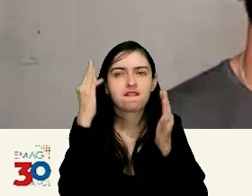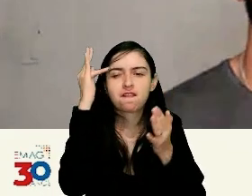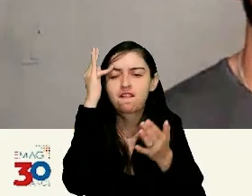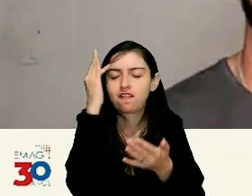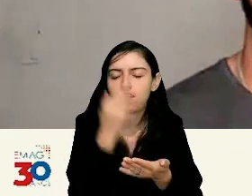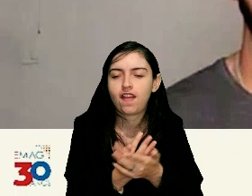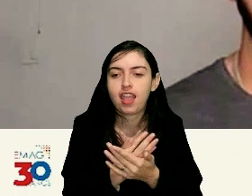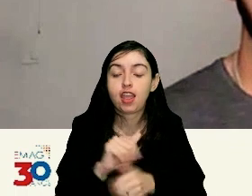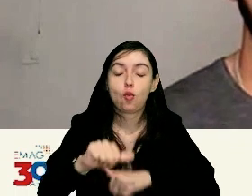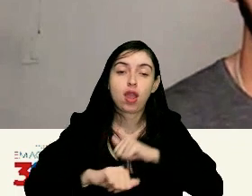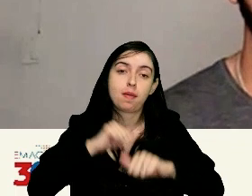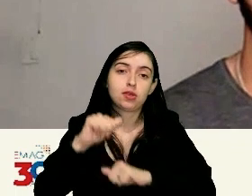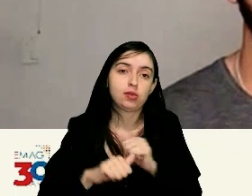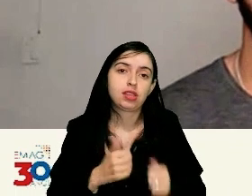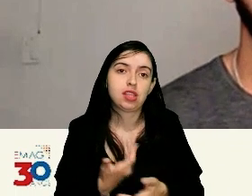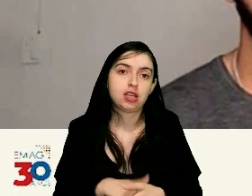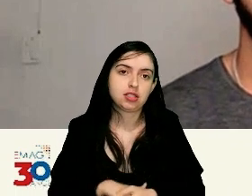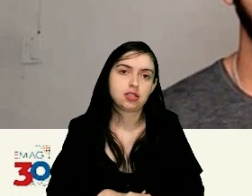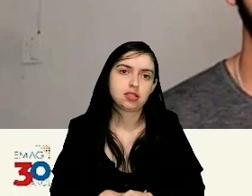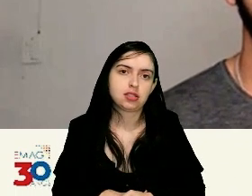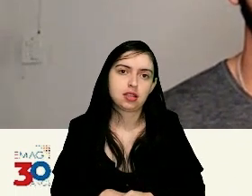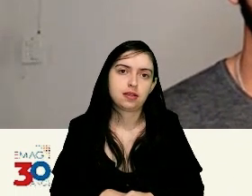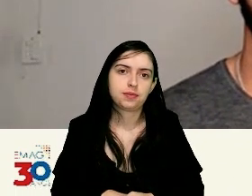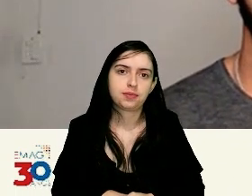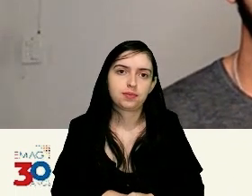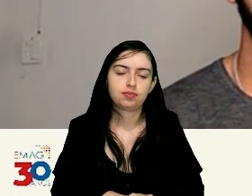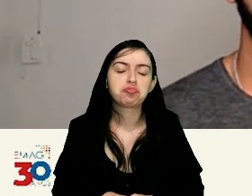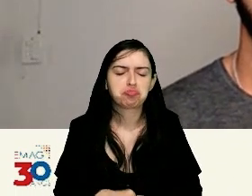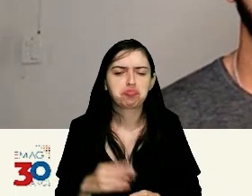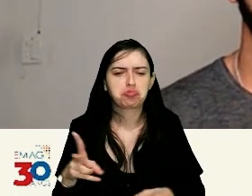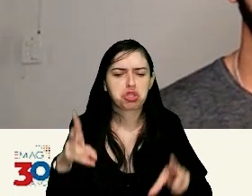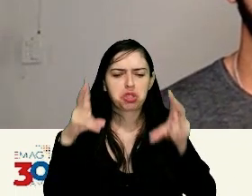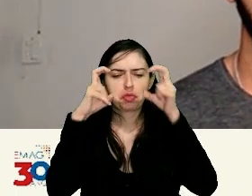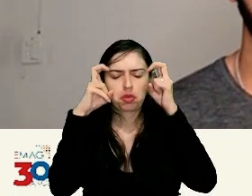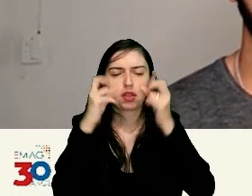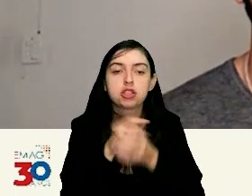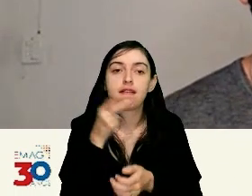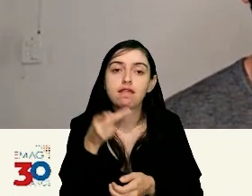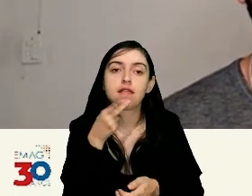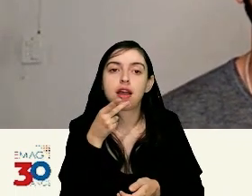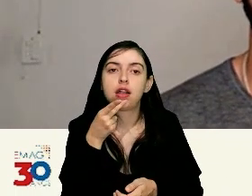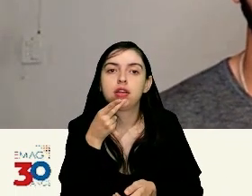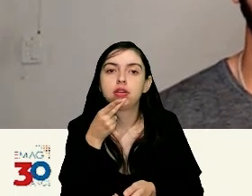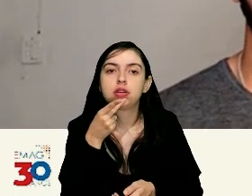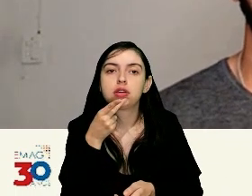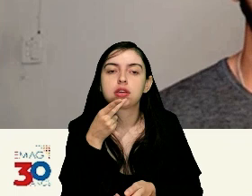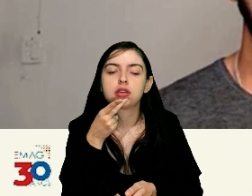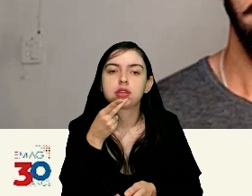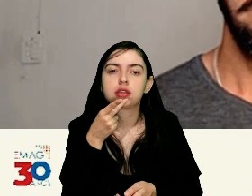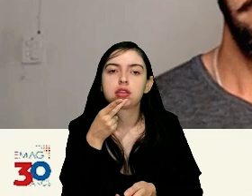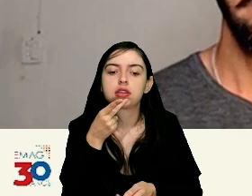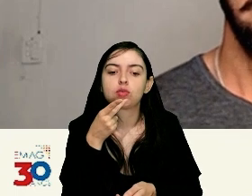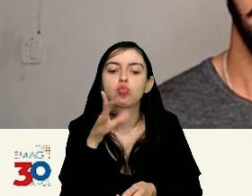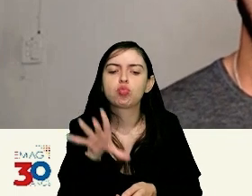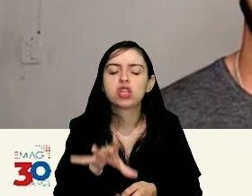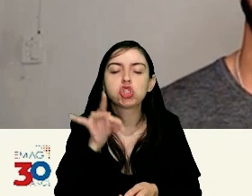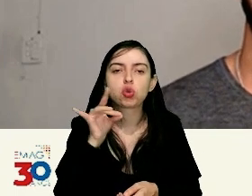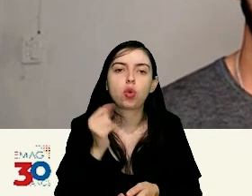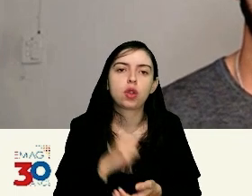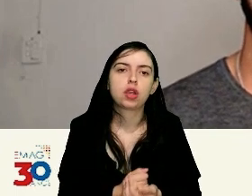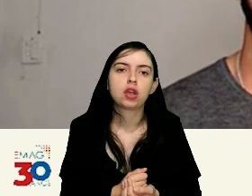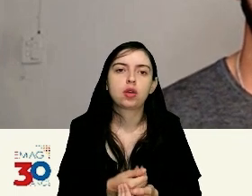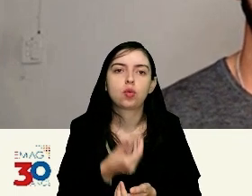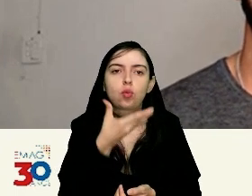transformação. Achei muito interessante quando você falou que é uma opção, né? Que o homem tem que